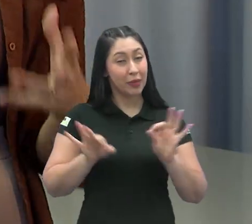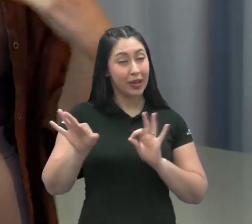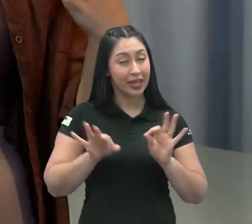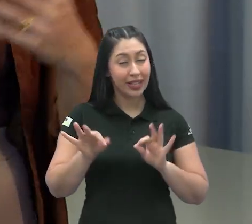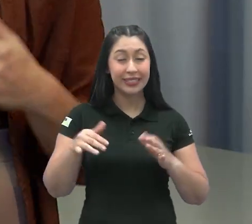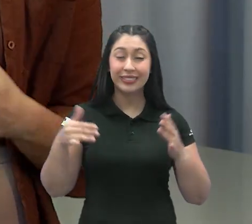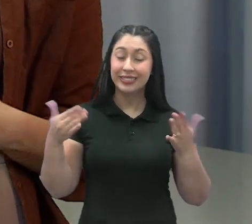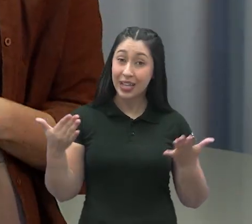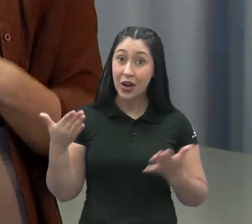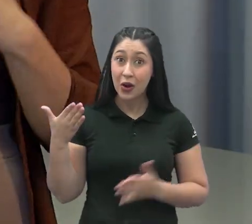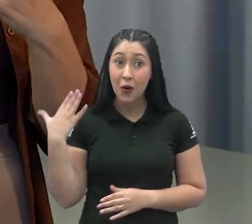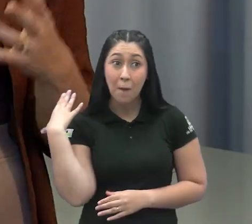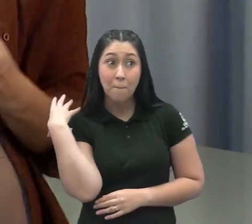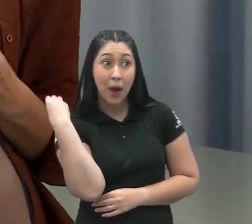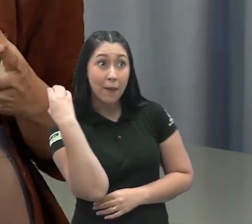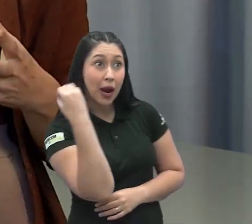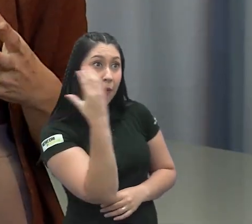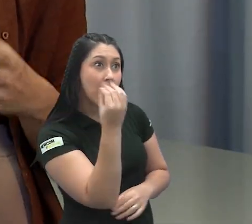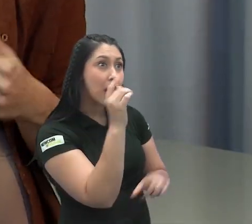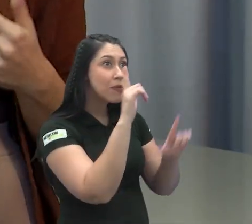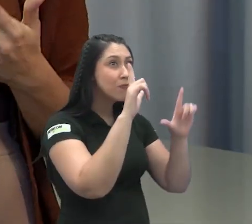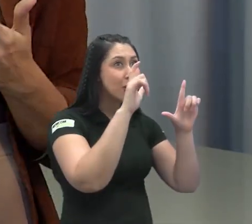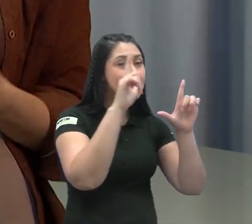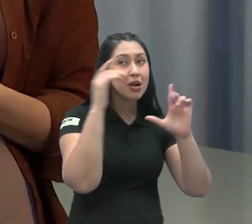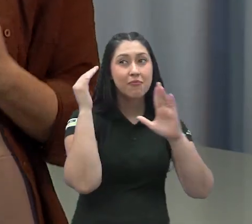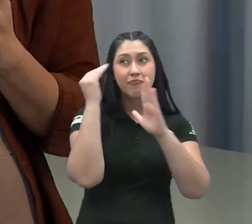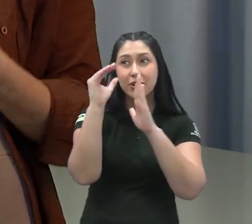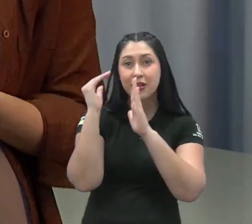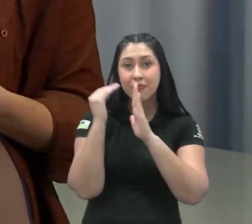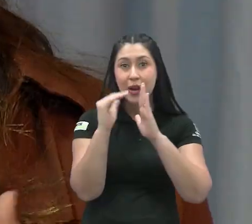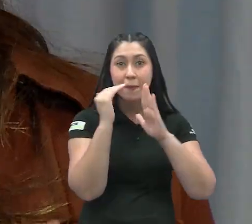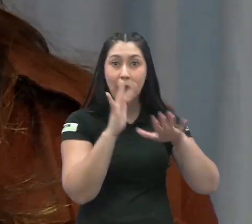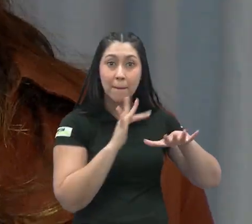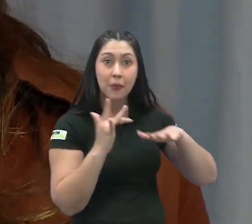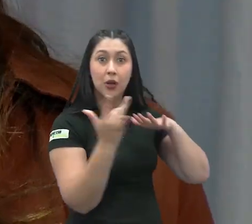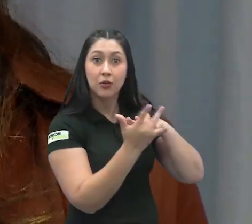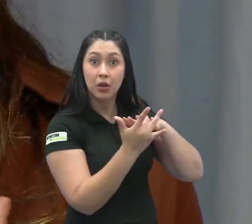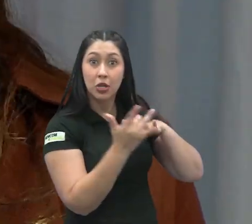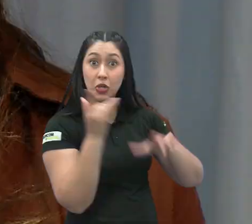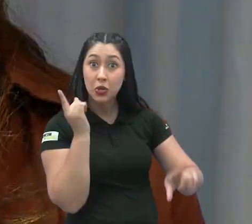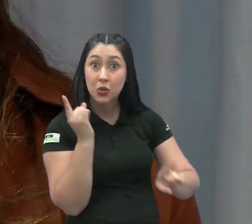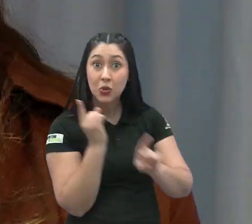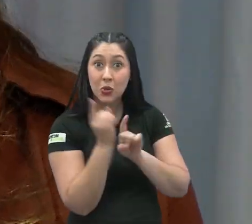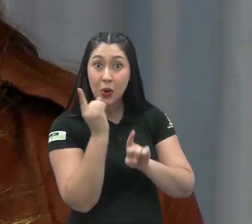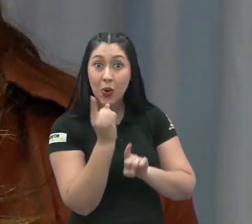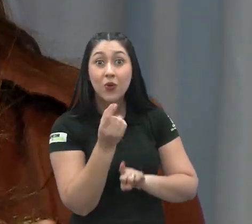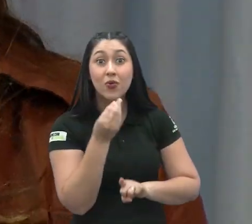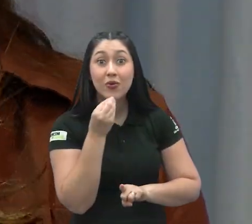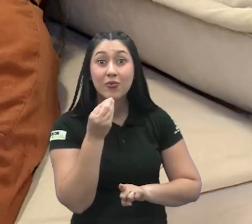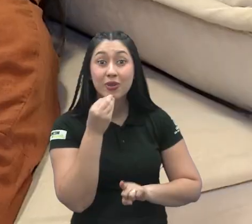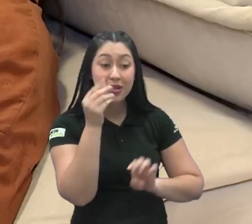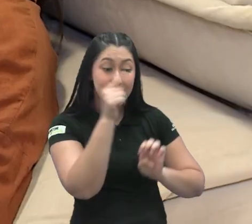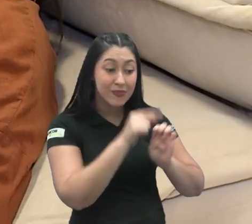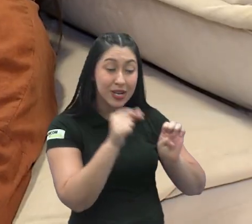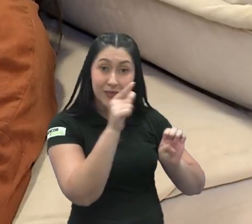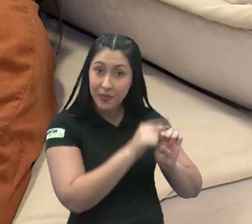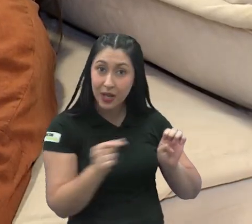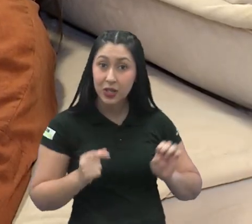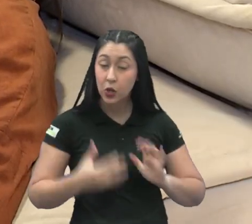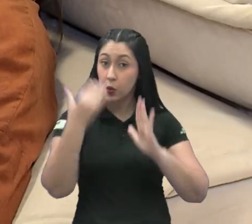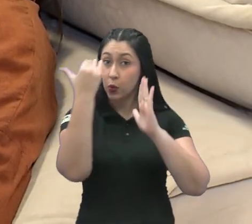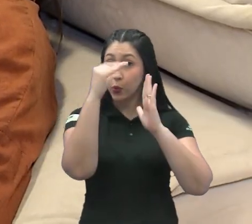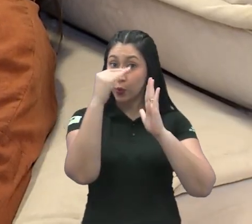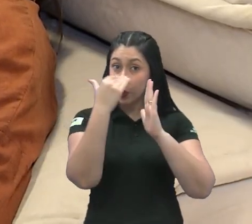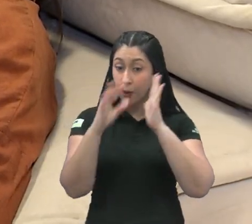dessa forma, viajando e registrando tudo pelas redes sociais, que Thaís achou espaço para empreender. Os